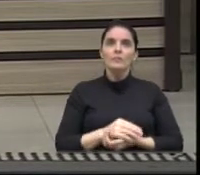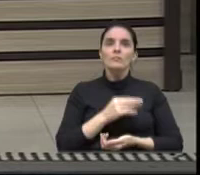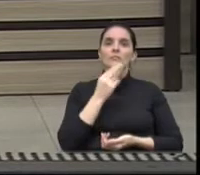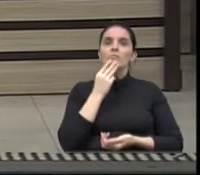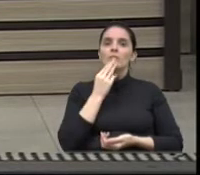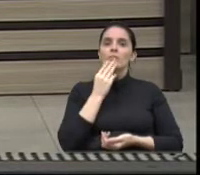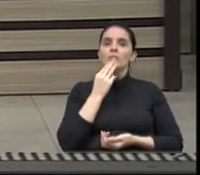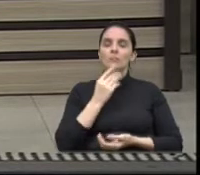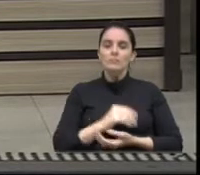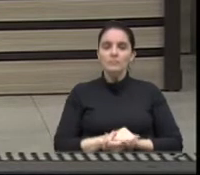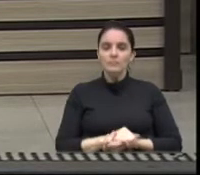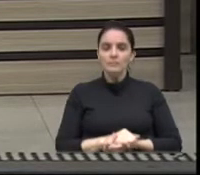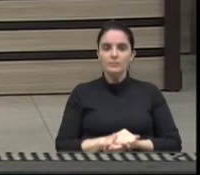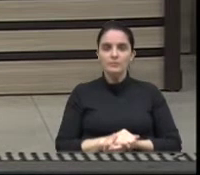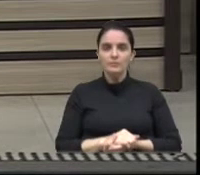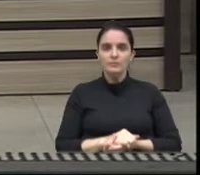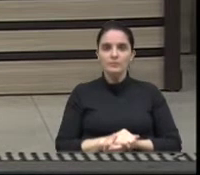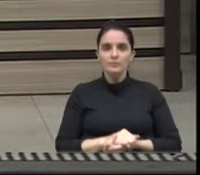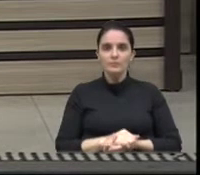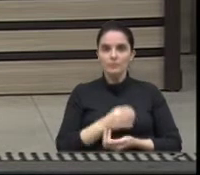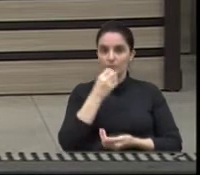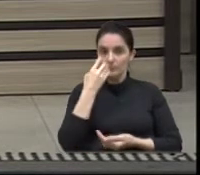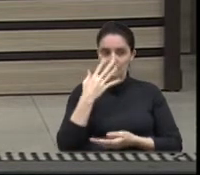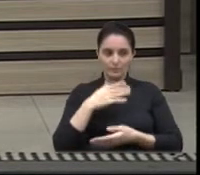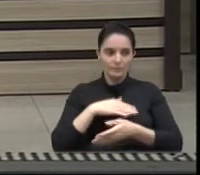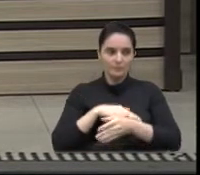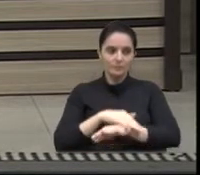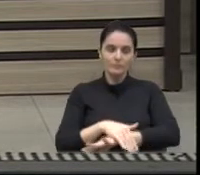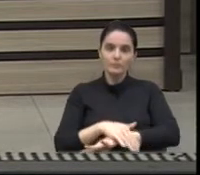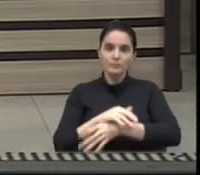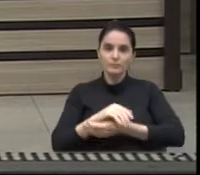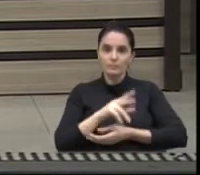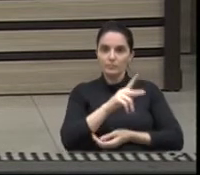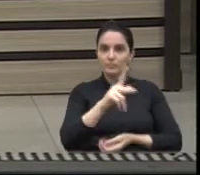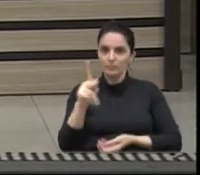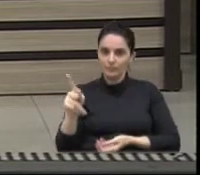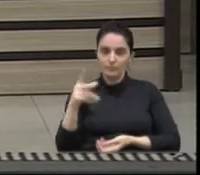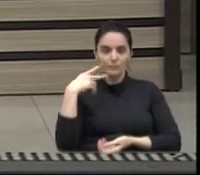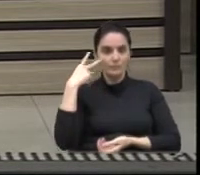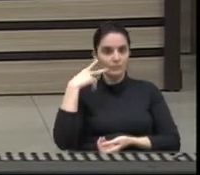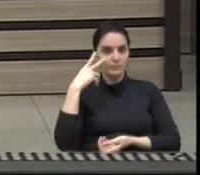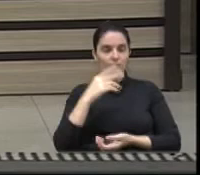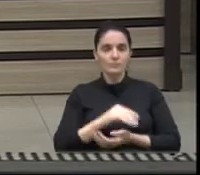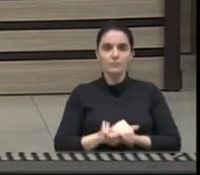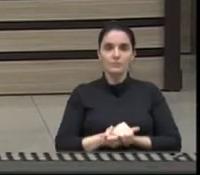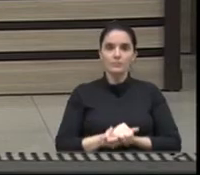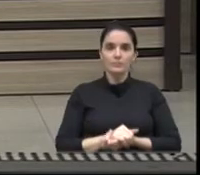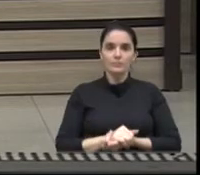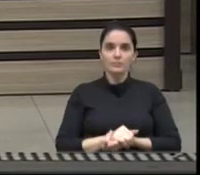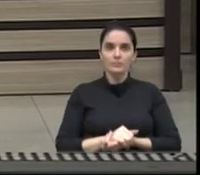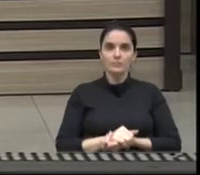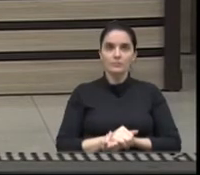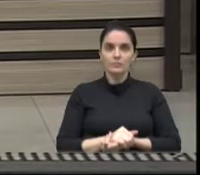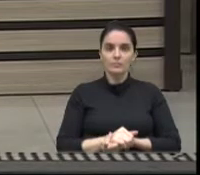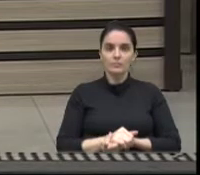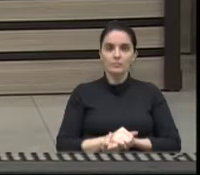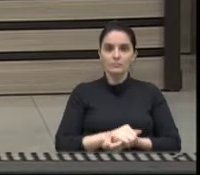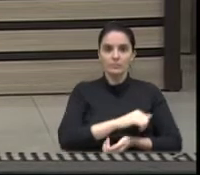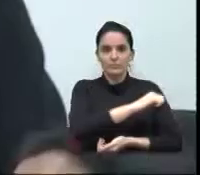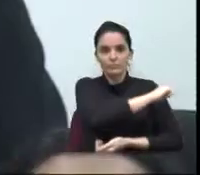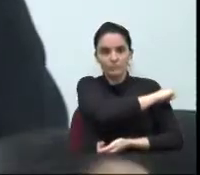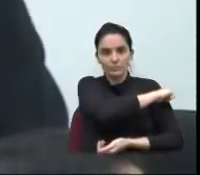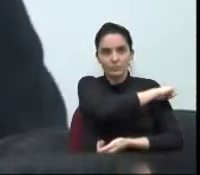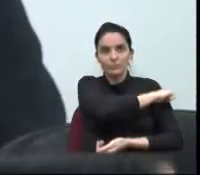Luzia. Boa noite, senhor presidente, nobres pares, os alunos da